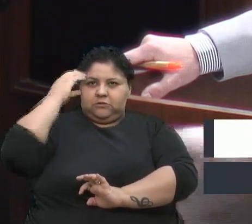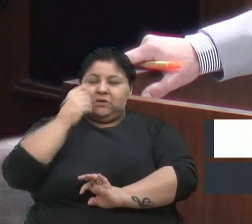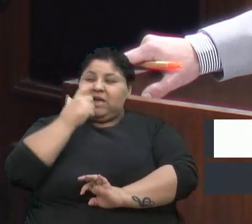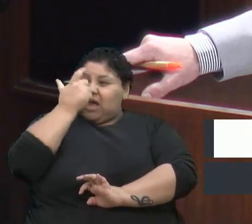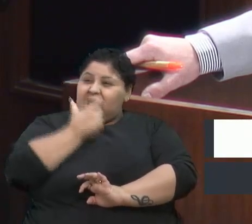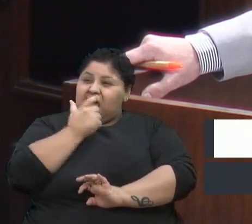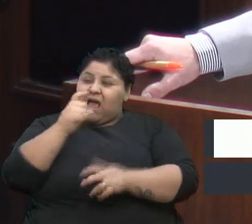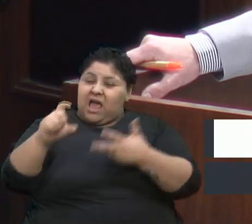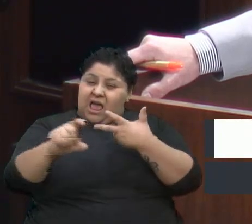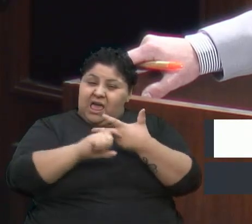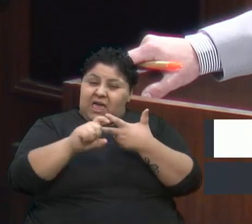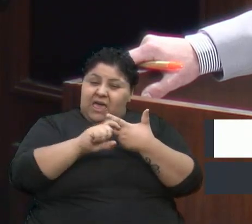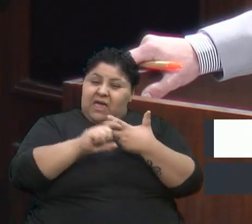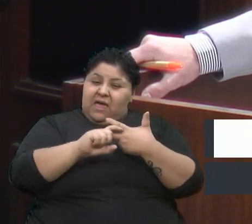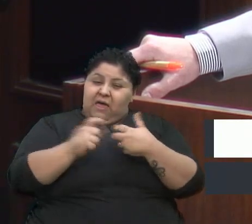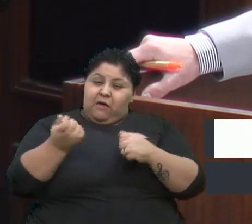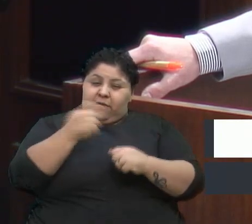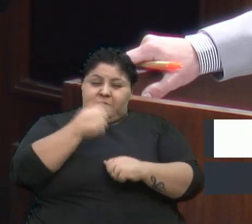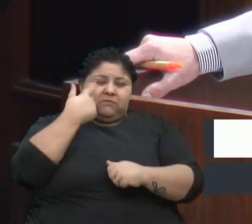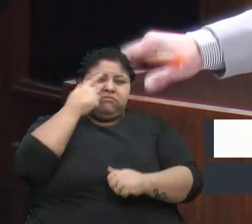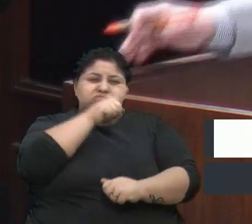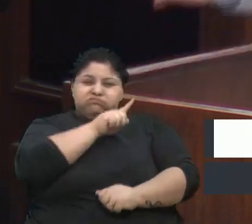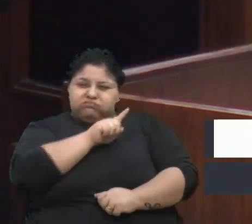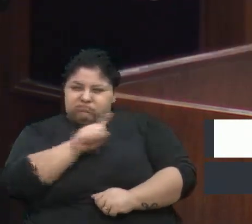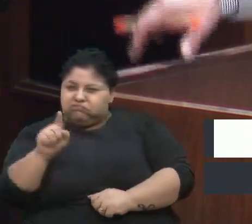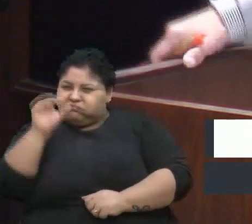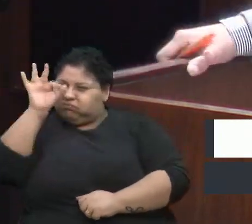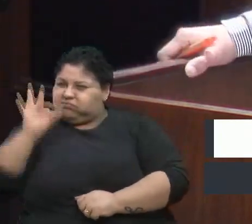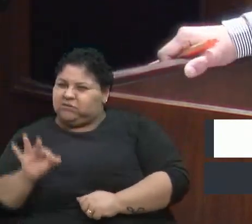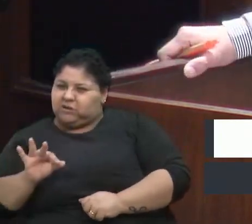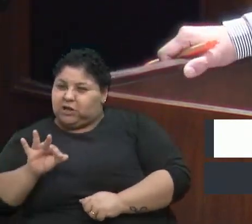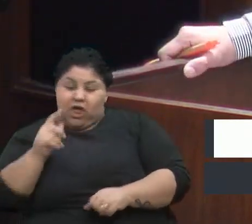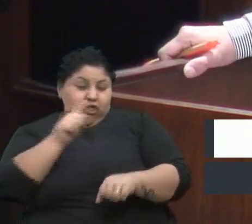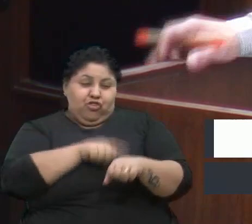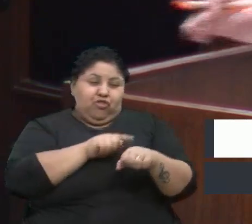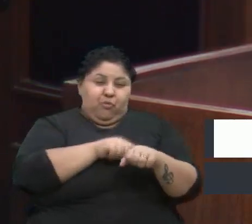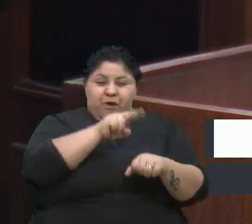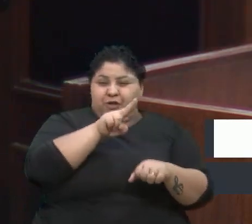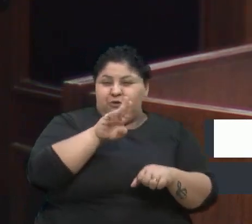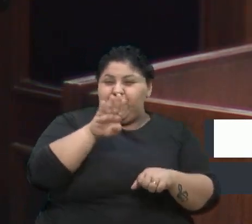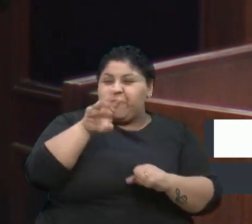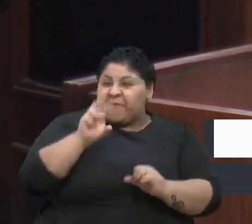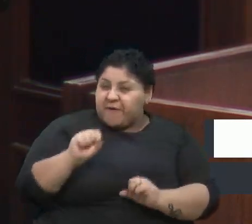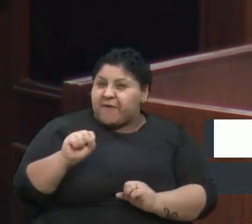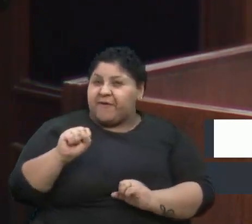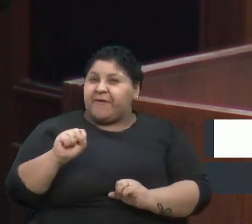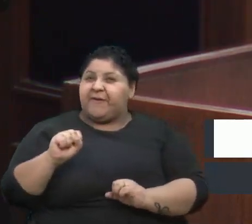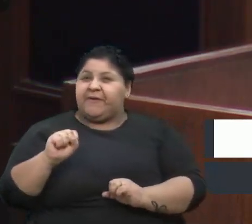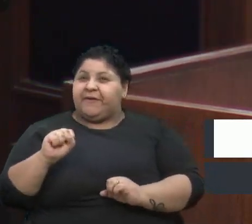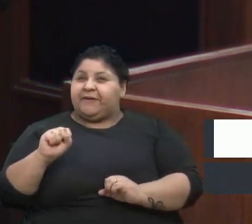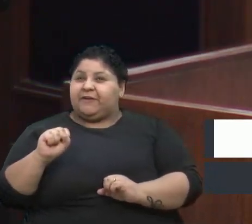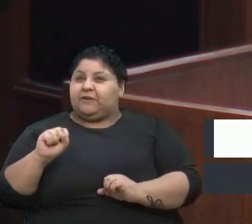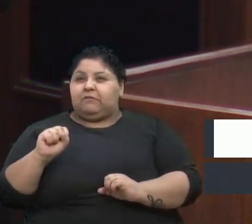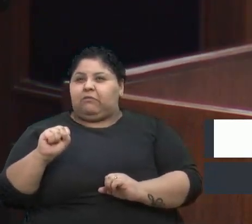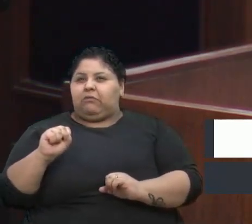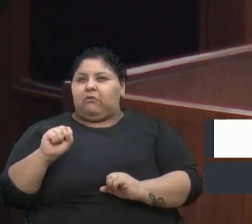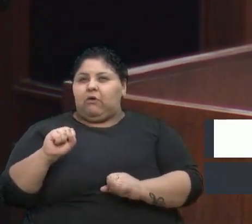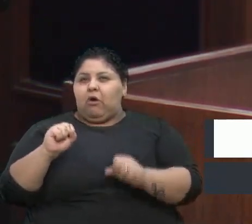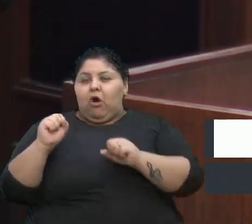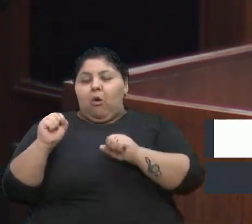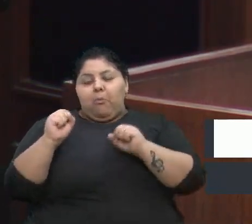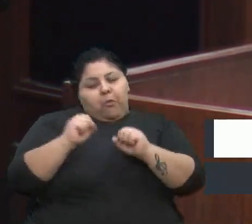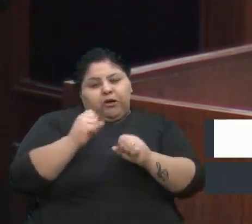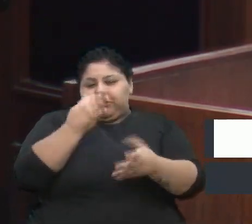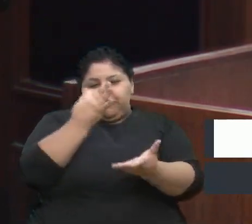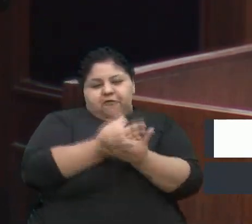tem que olhar com bons olhos, porque no momento que uma UBS, né, de um momento para outro falta um profissional, tem que ter